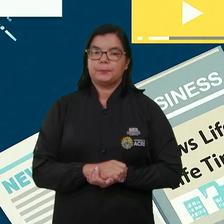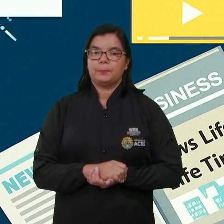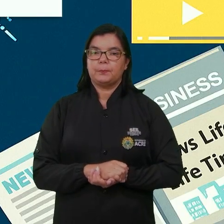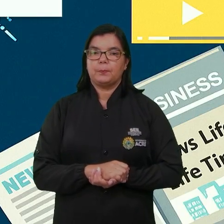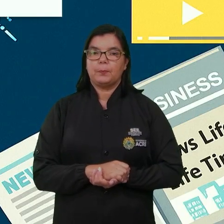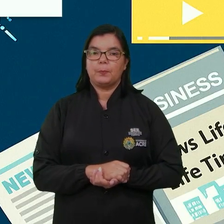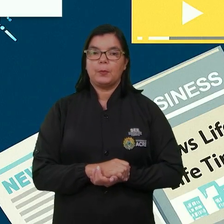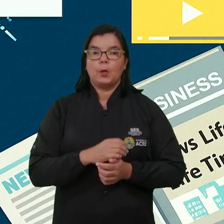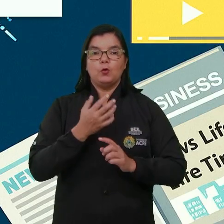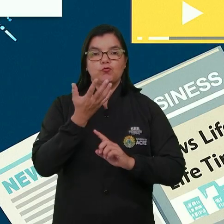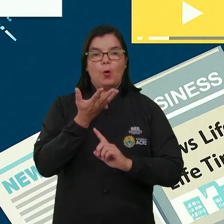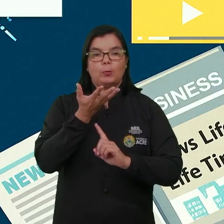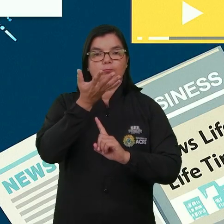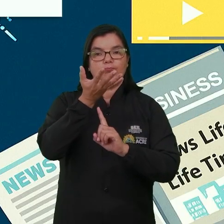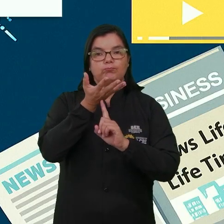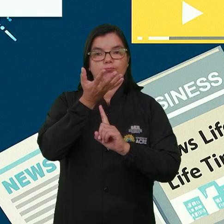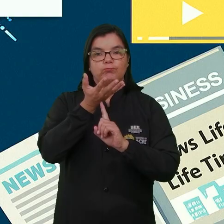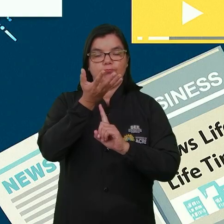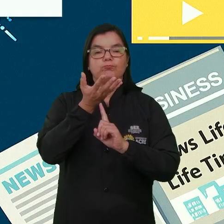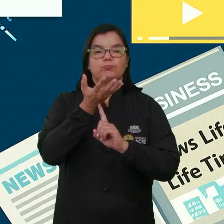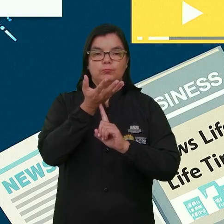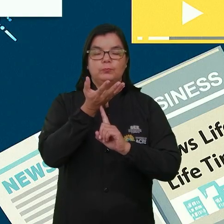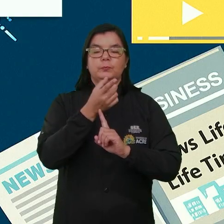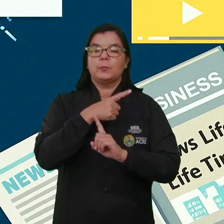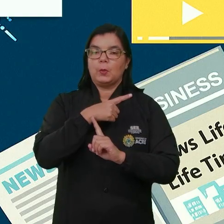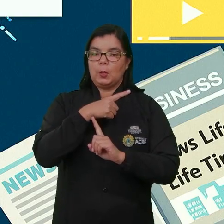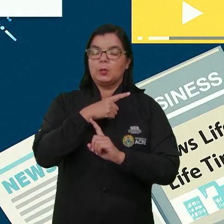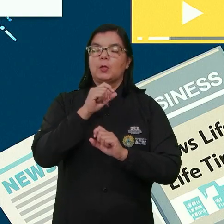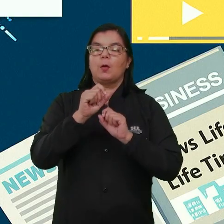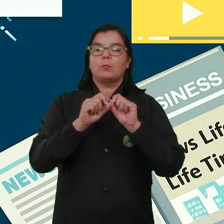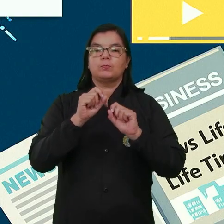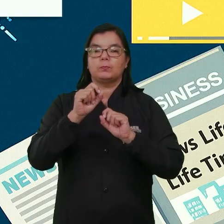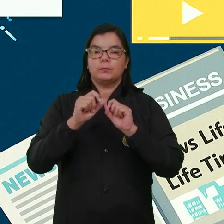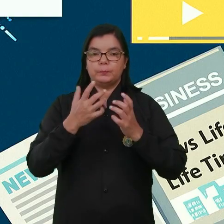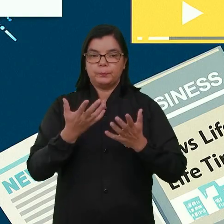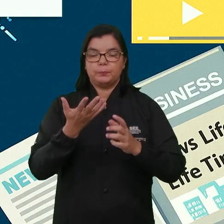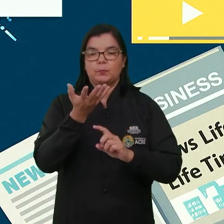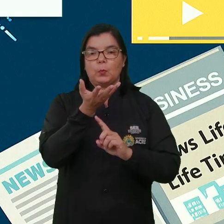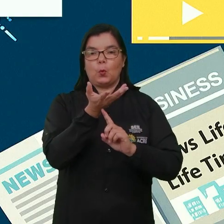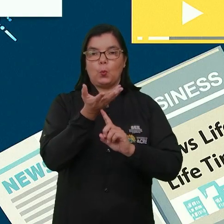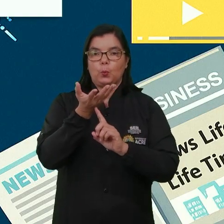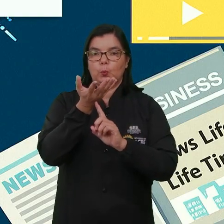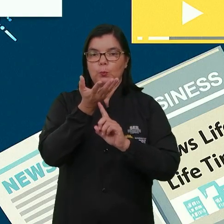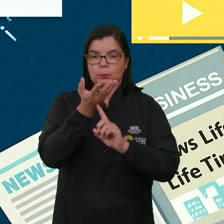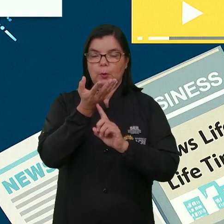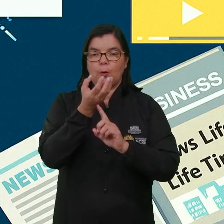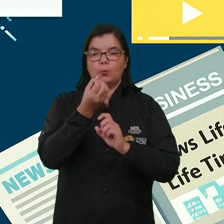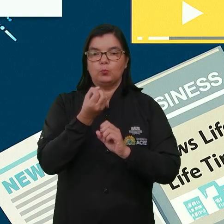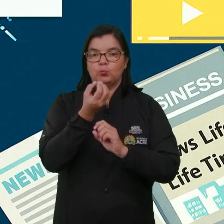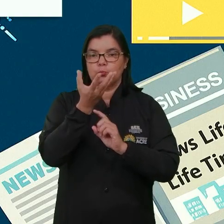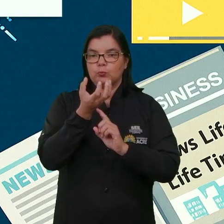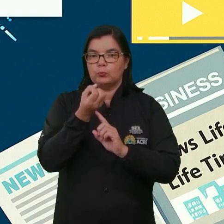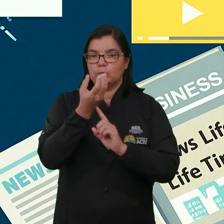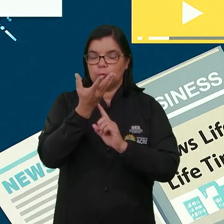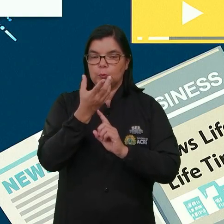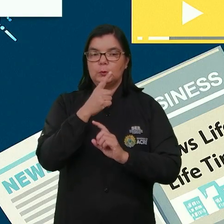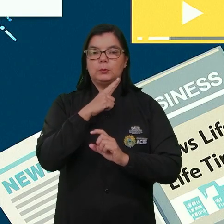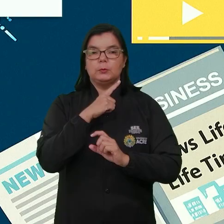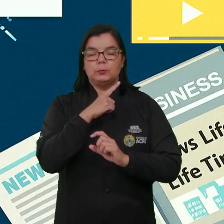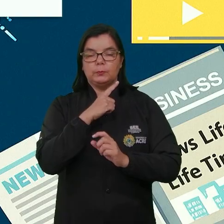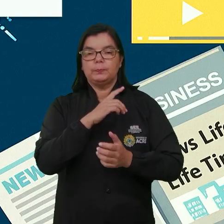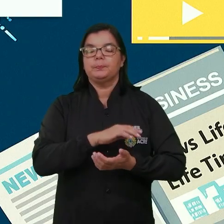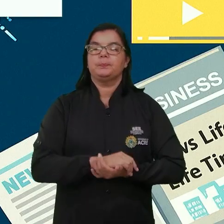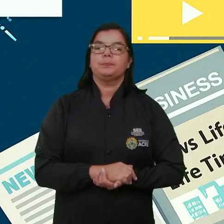uma antena que, sem sombra de dúvidas, deve corresponder à transmissão, digamos